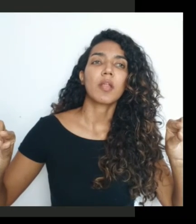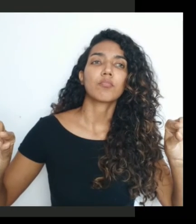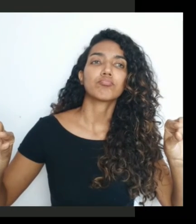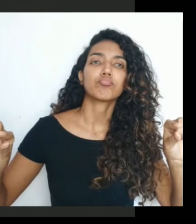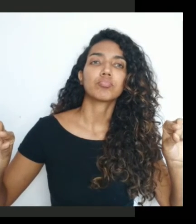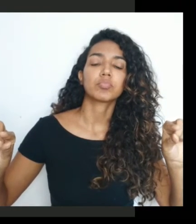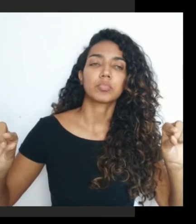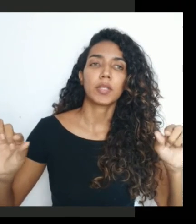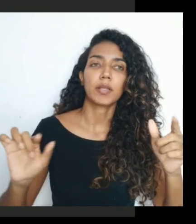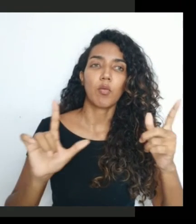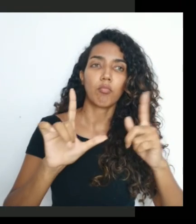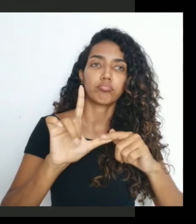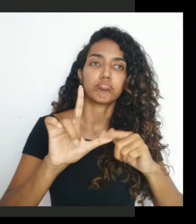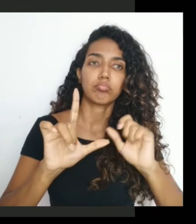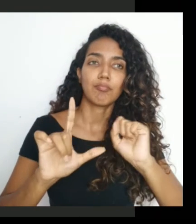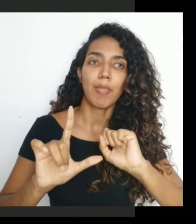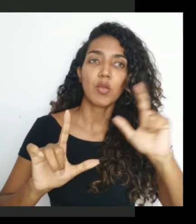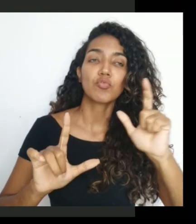muito